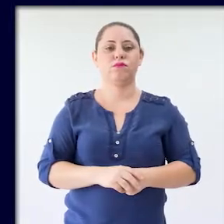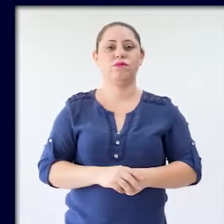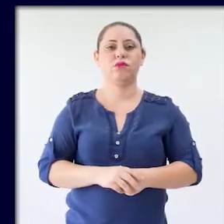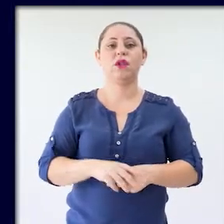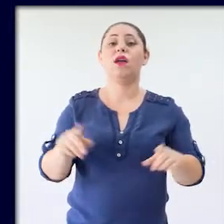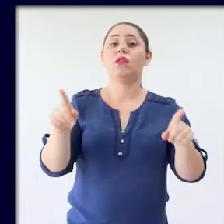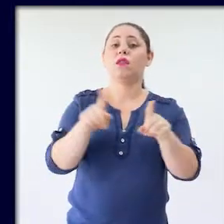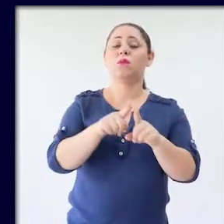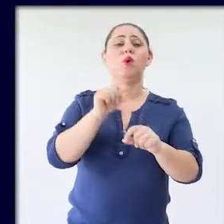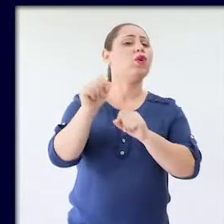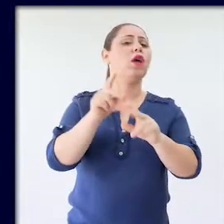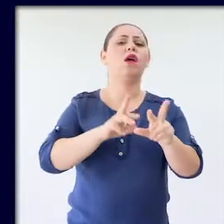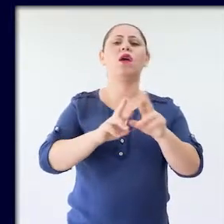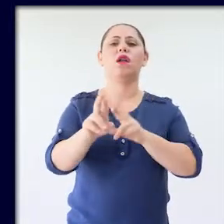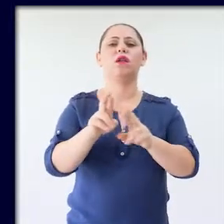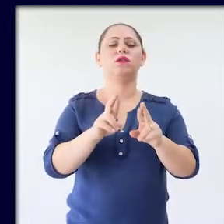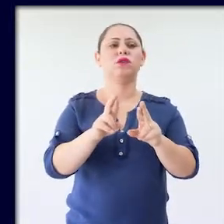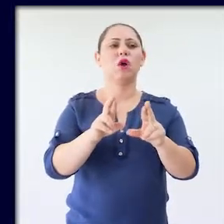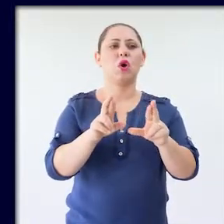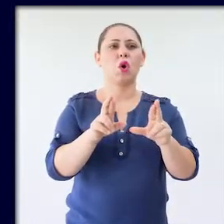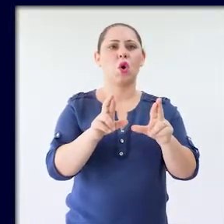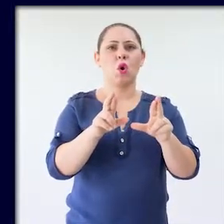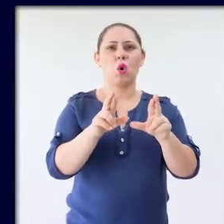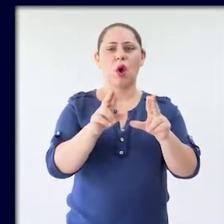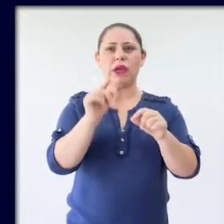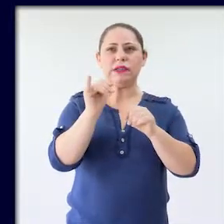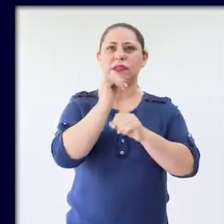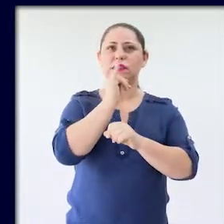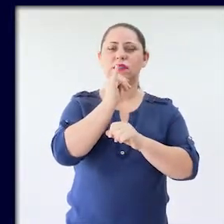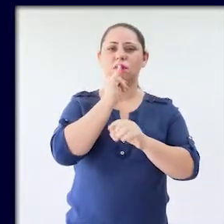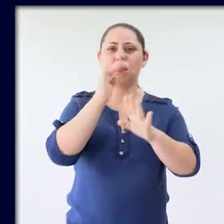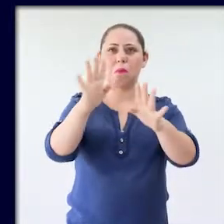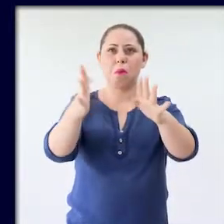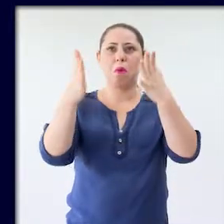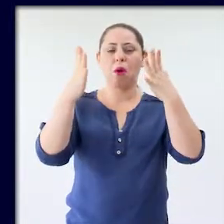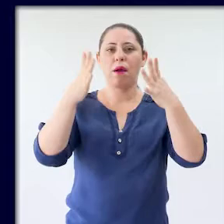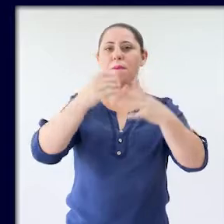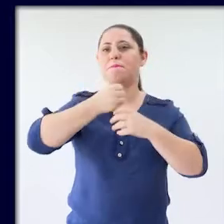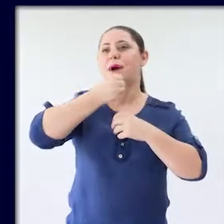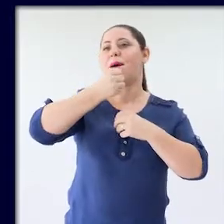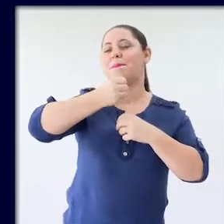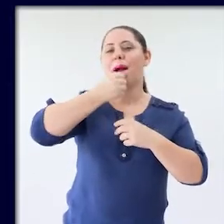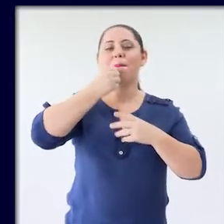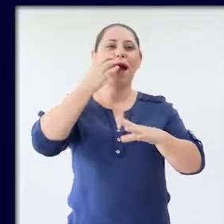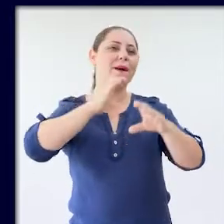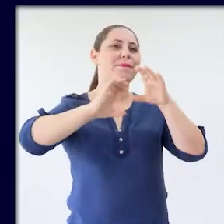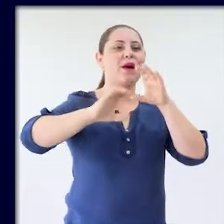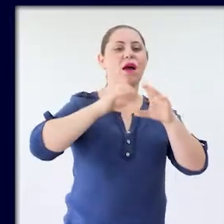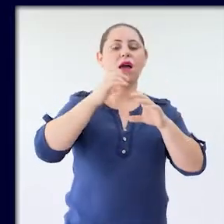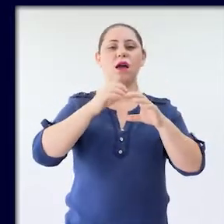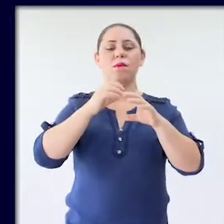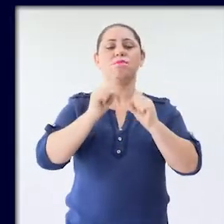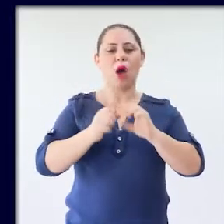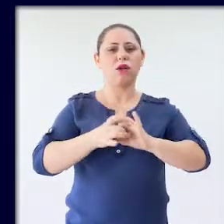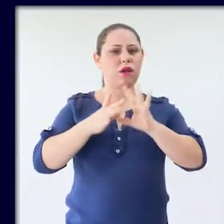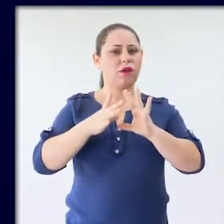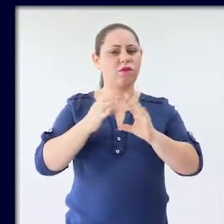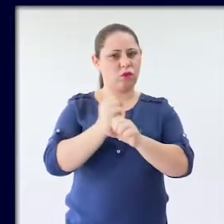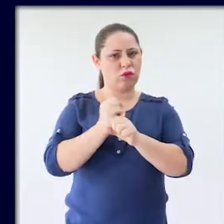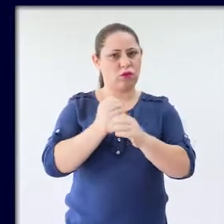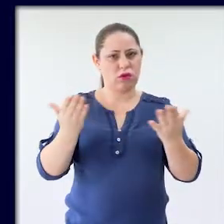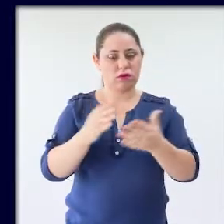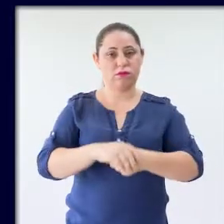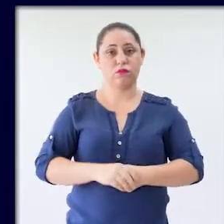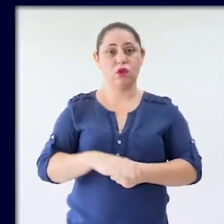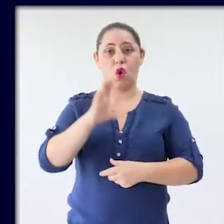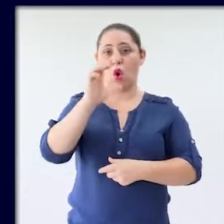metros. E justamente em relação a comícios, trio elétricos, ainda esse ano, eles serão permitidos para a eleição desse ano? Veja